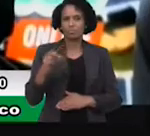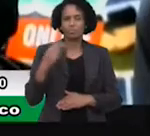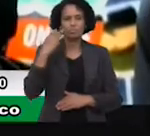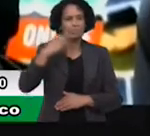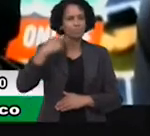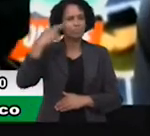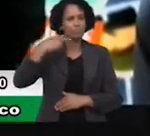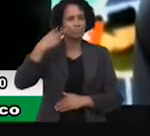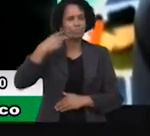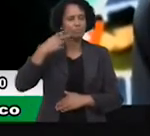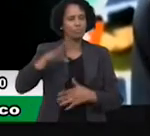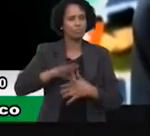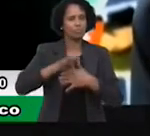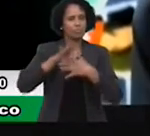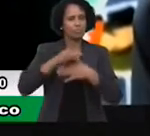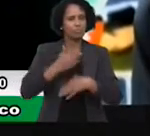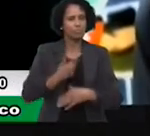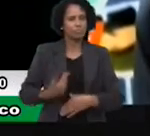governo.